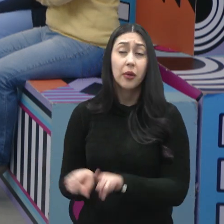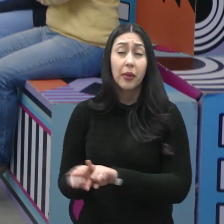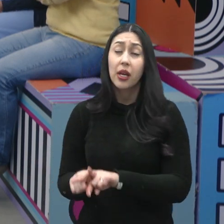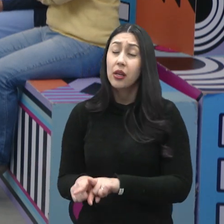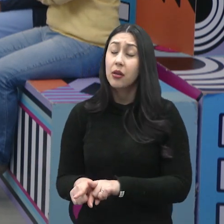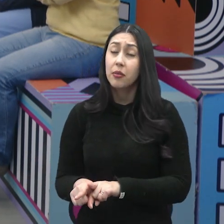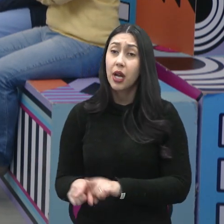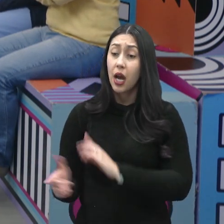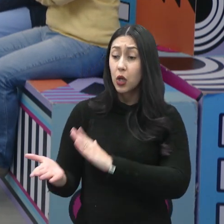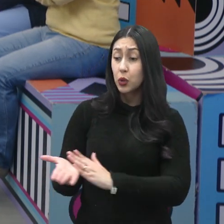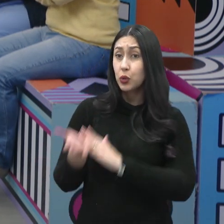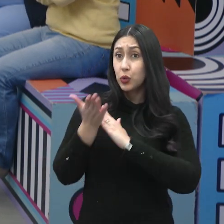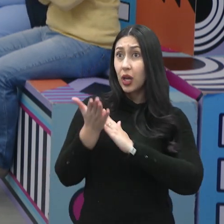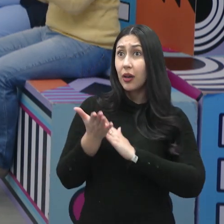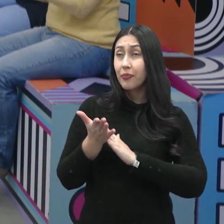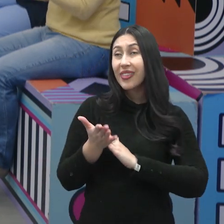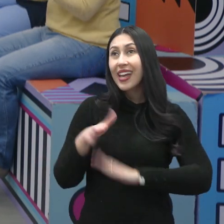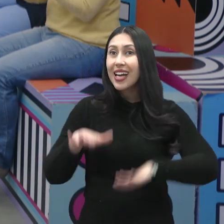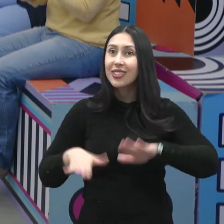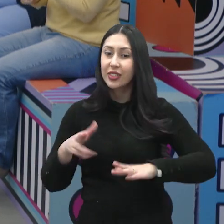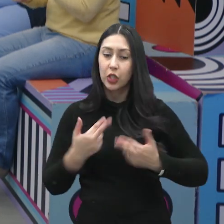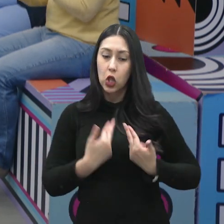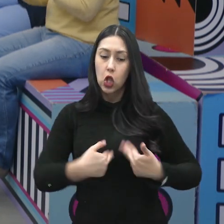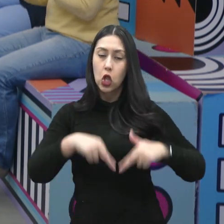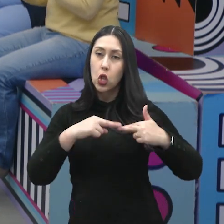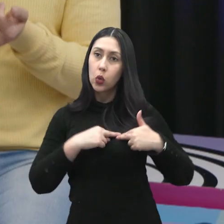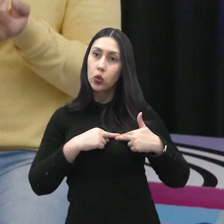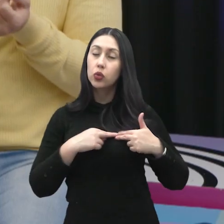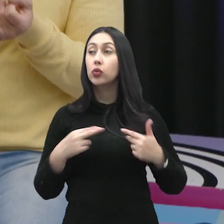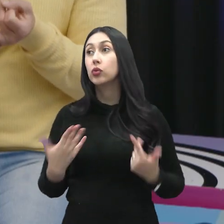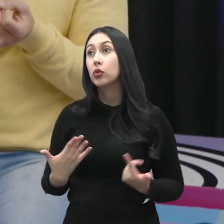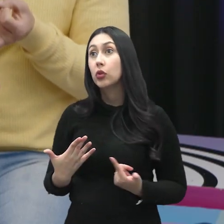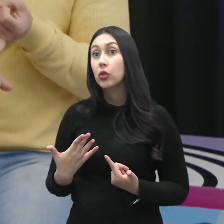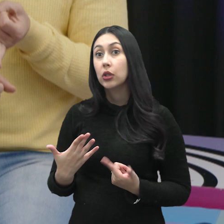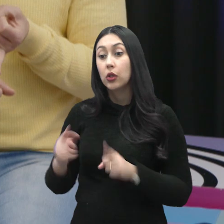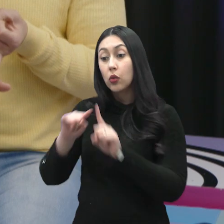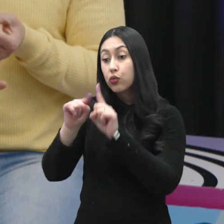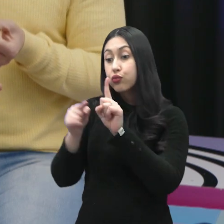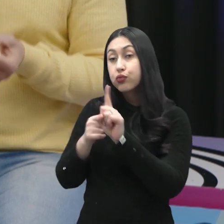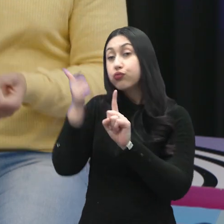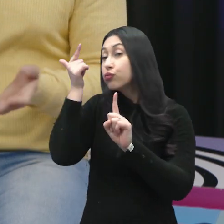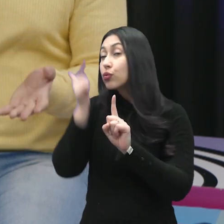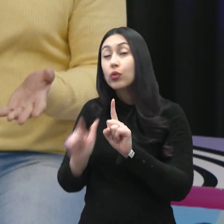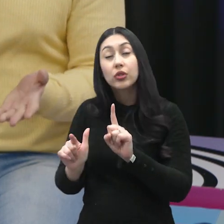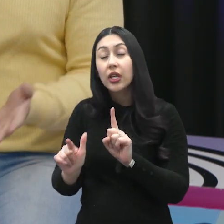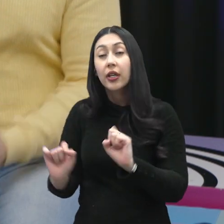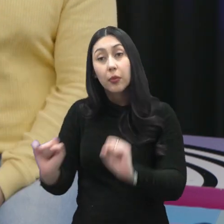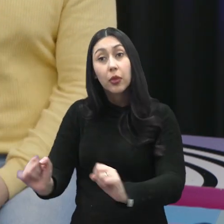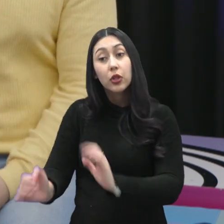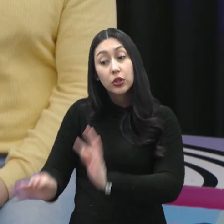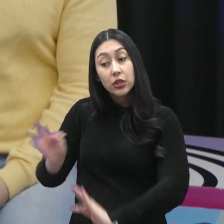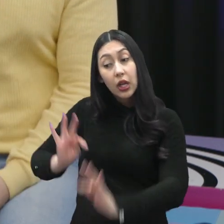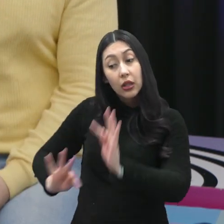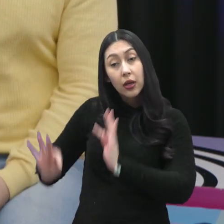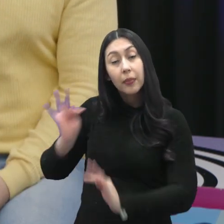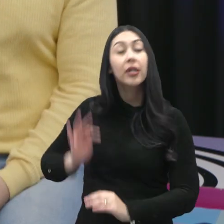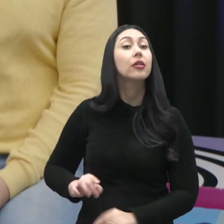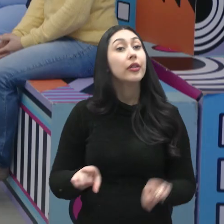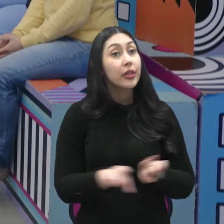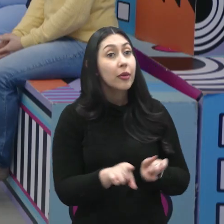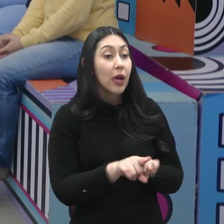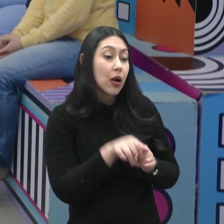essas questões mesmo, que a própria Raquel trouxe, né? De repente um luto, de repente uma dificuldade na maternidade, tudo isso, né? A